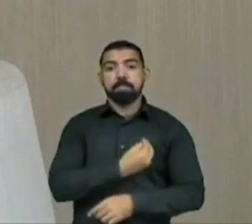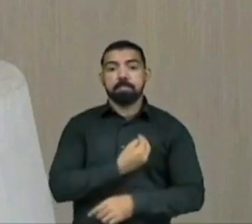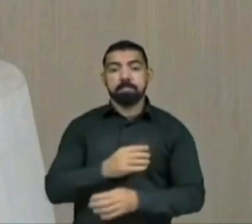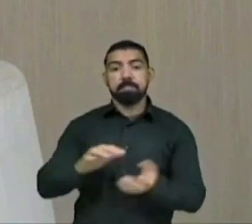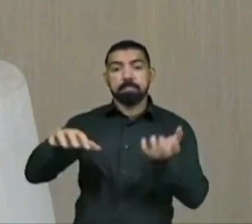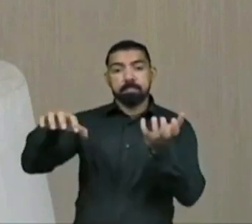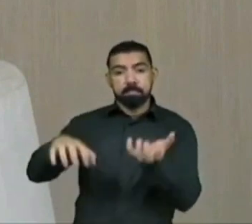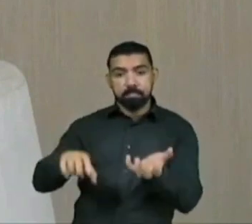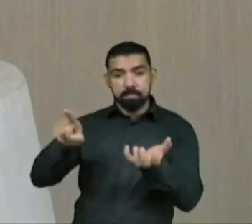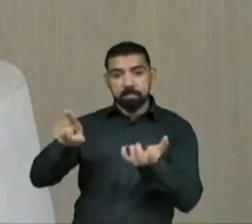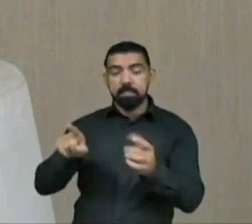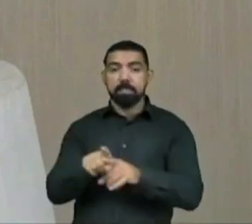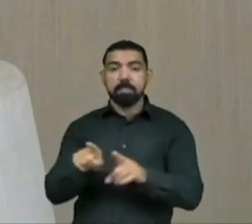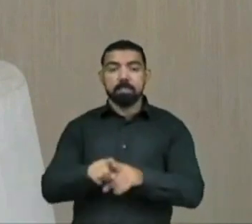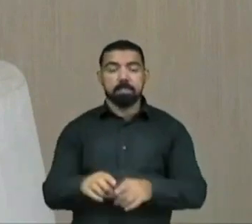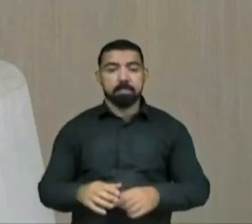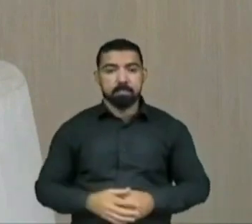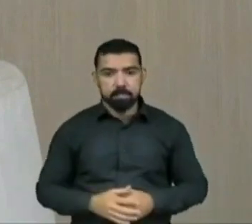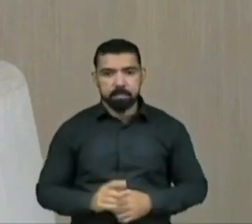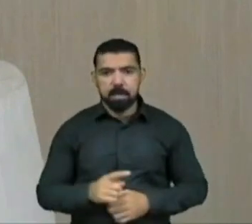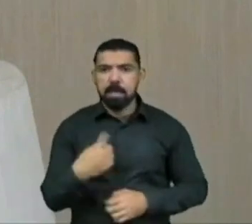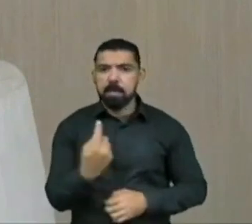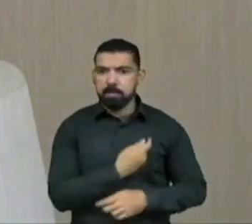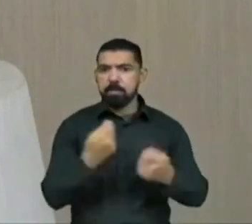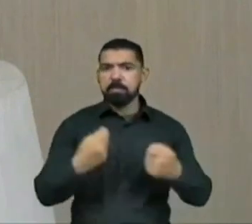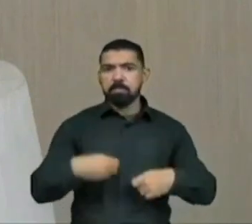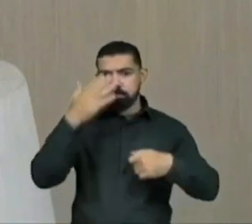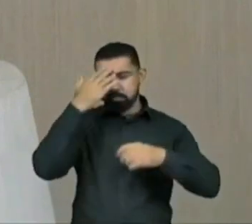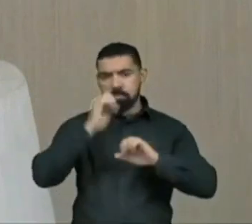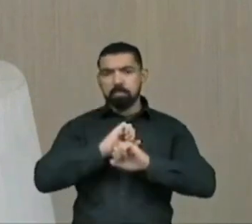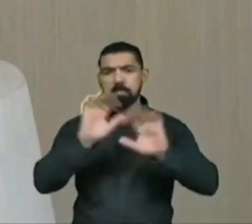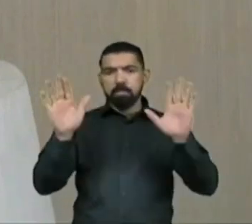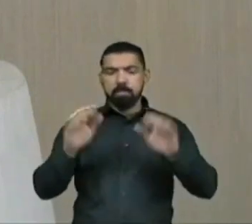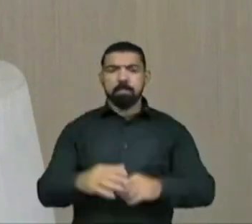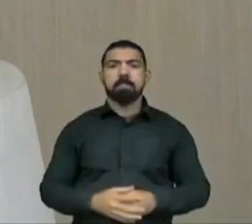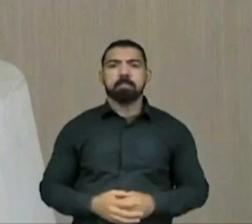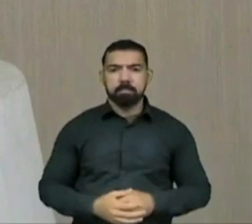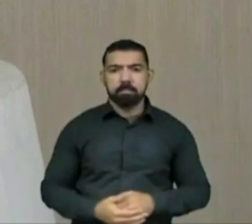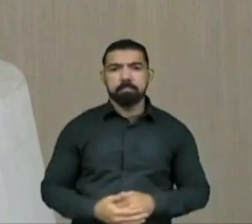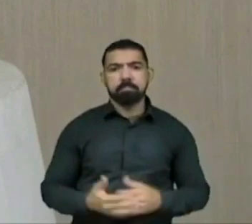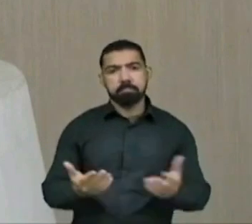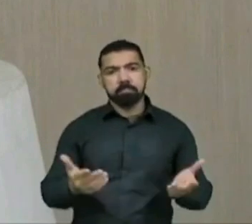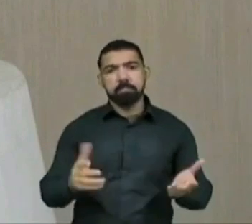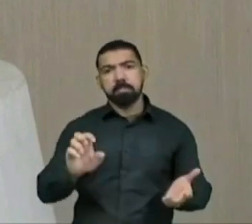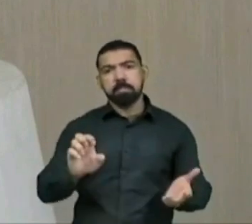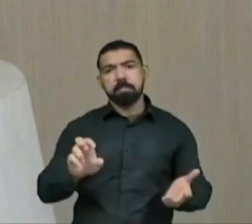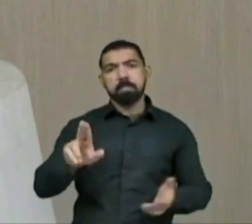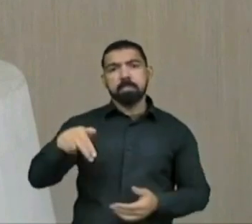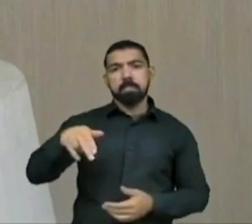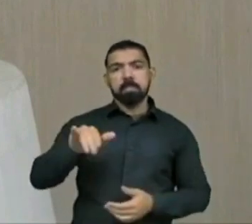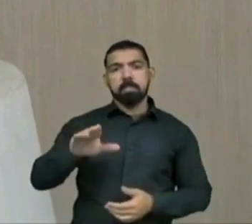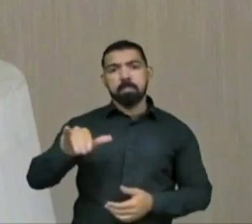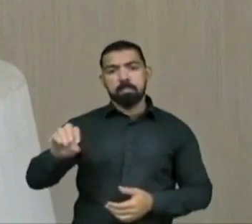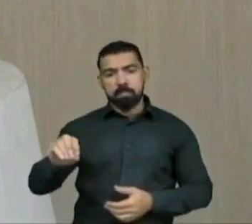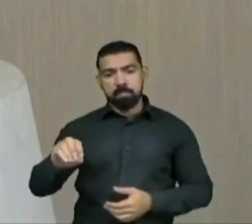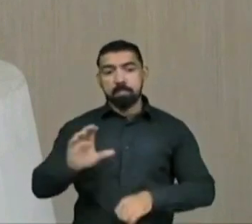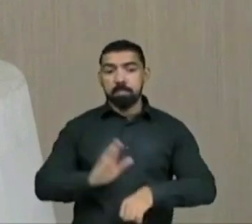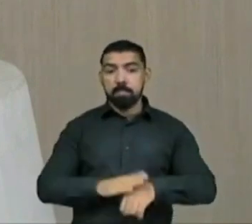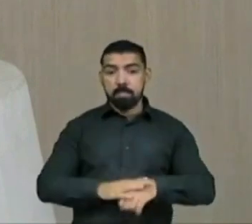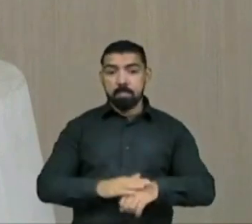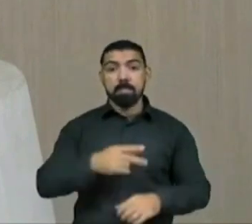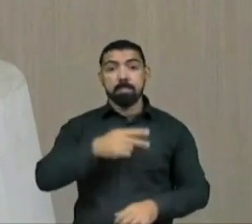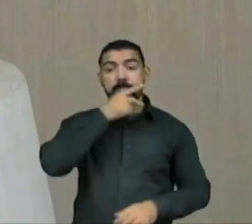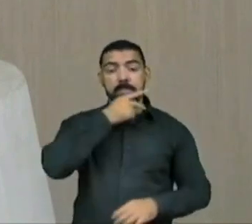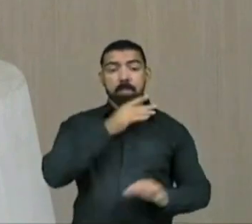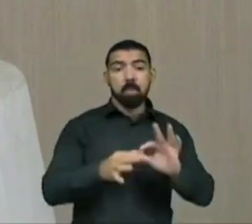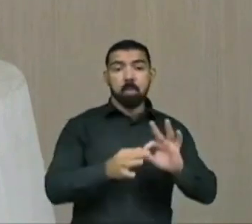Federal, e nós precisamos de esclarecimentos. E não se preocupe, deputado Eunício Oliveira, que o União Brasil, que tem